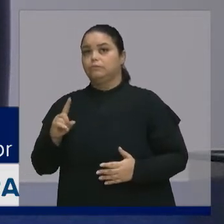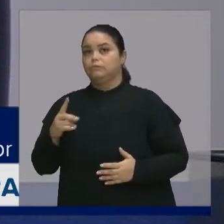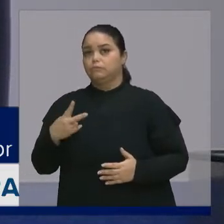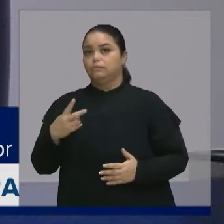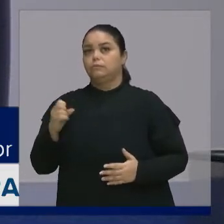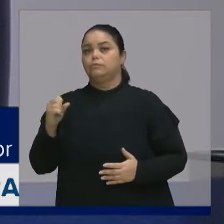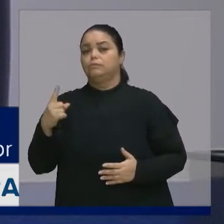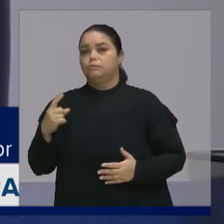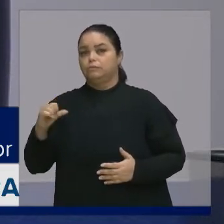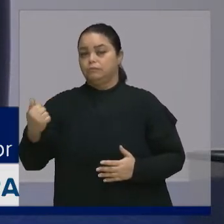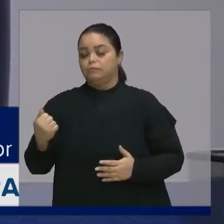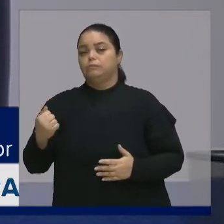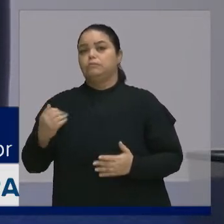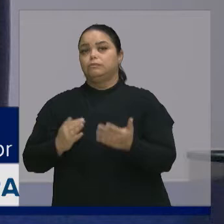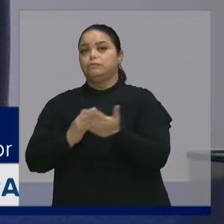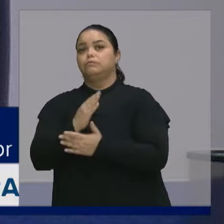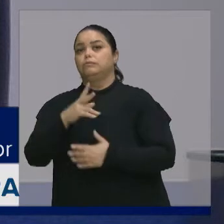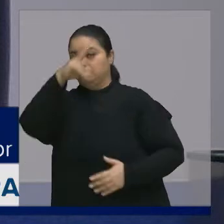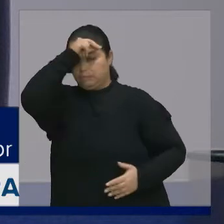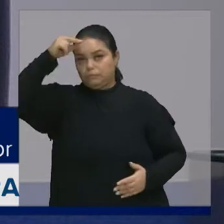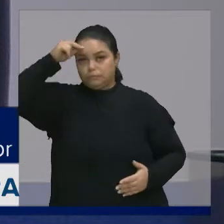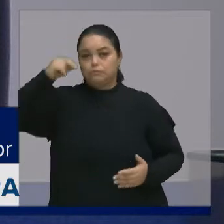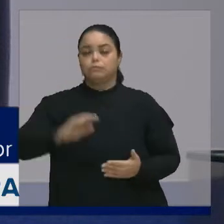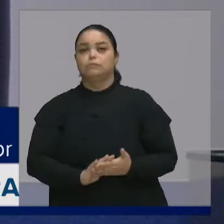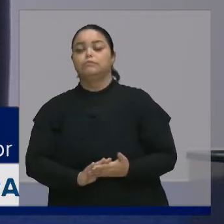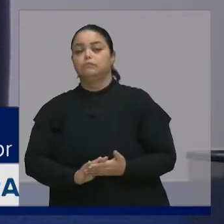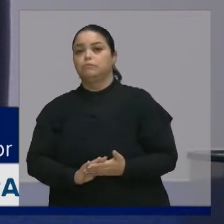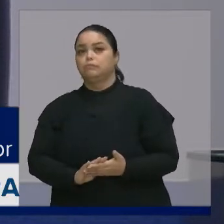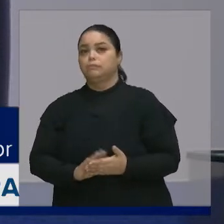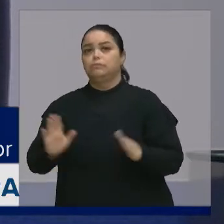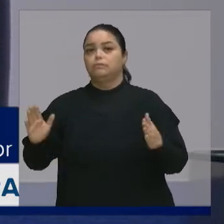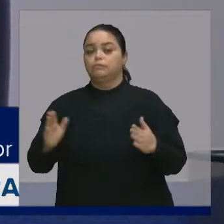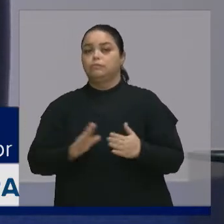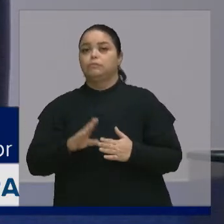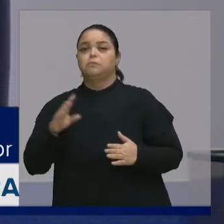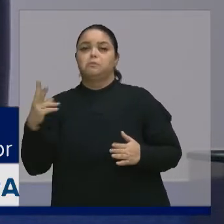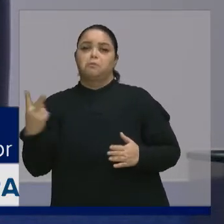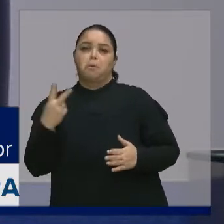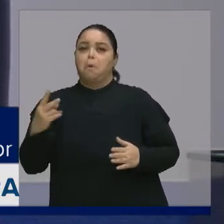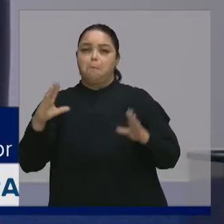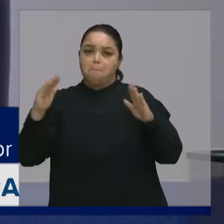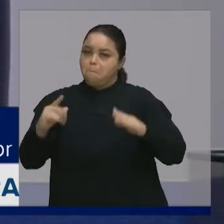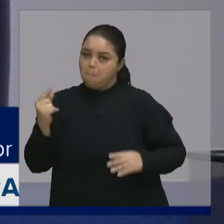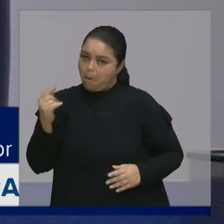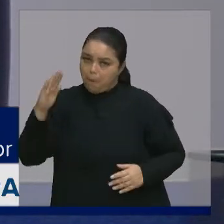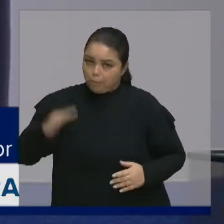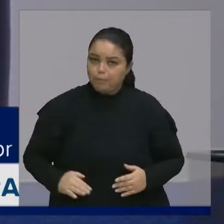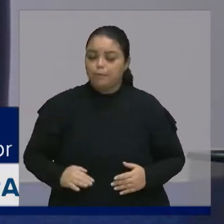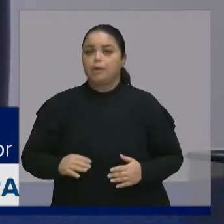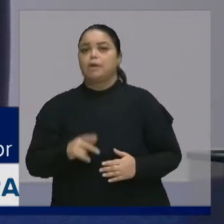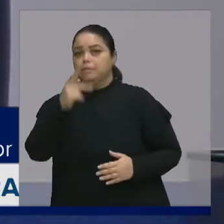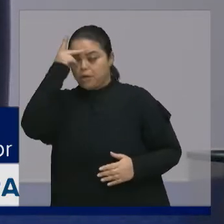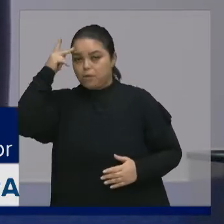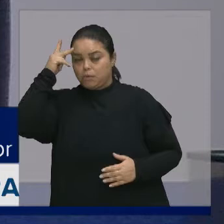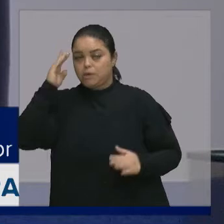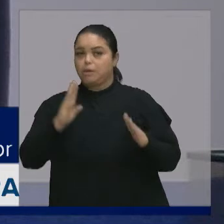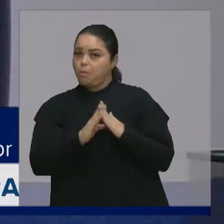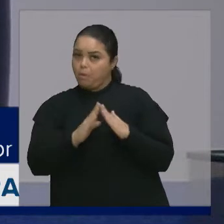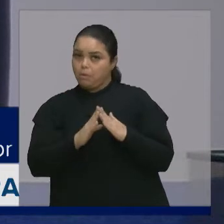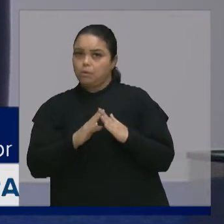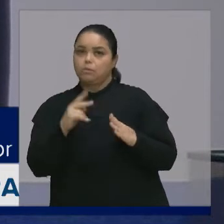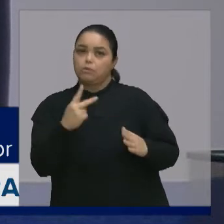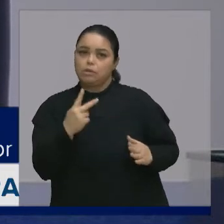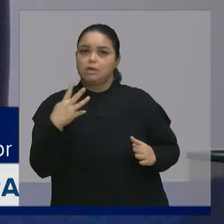1996, que autoriza a Prefeitura Municipal a alienar, por valor simbólico aos respectivos ocupantes, 230